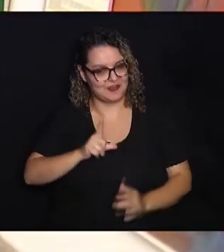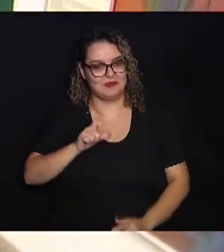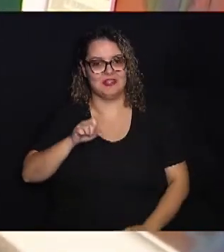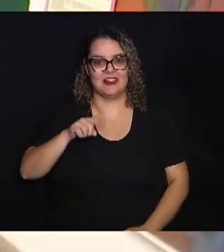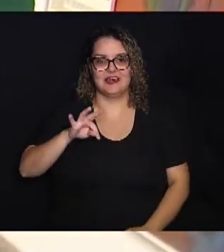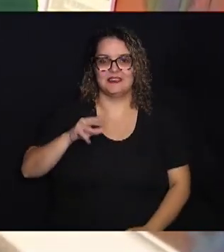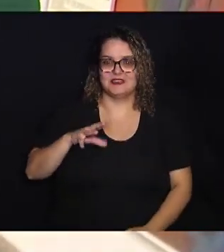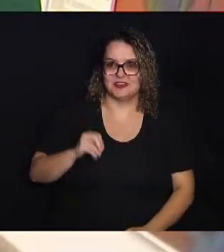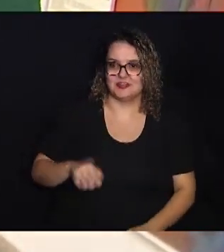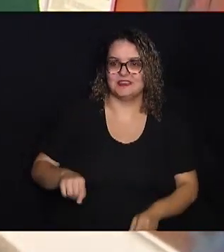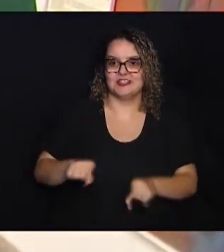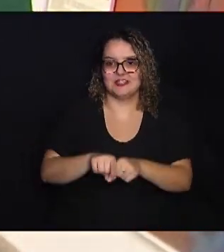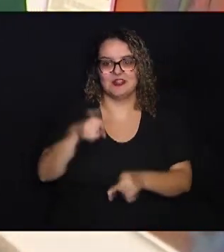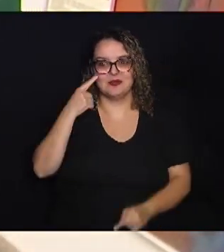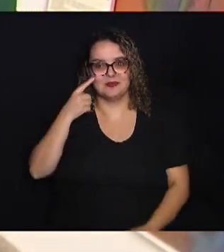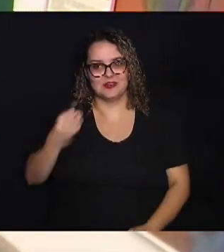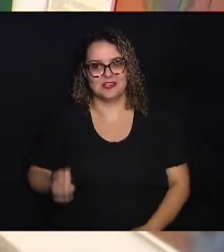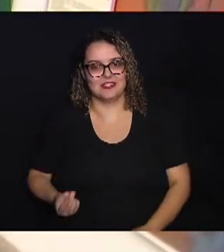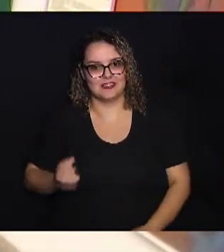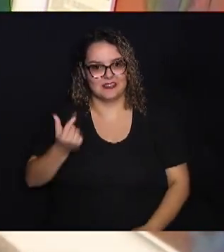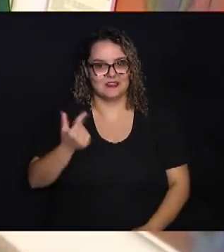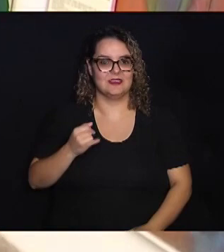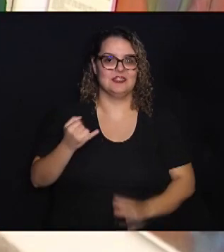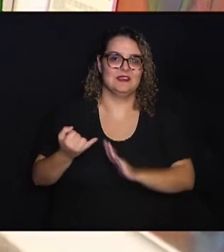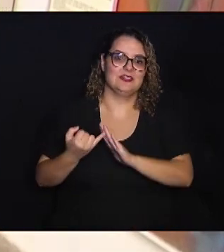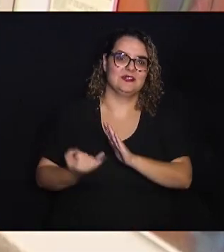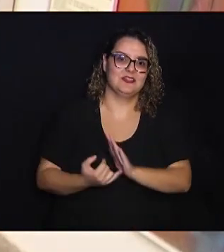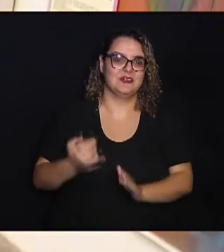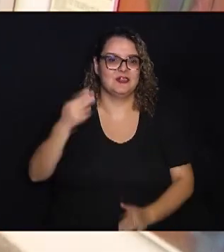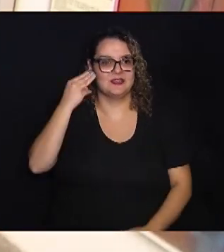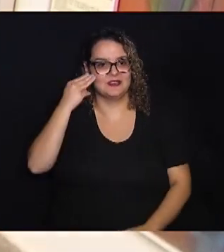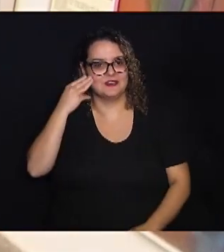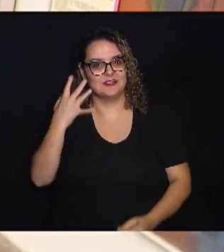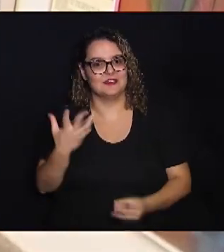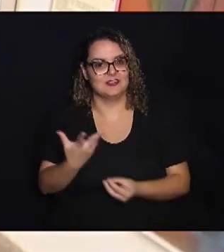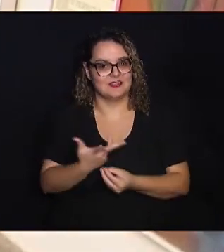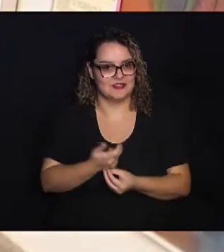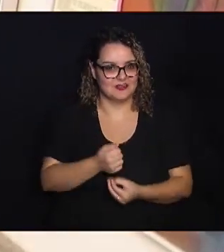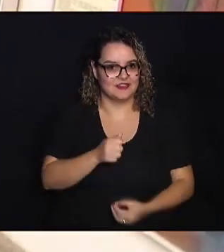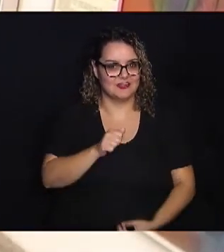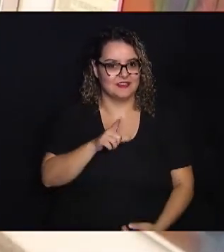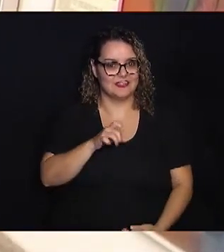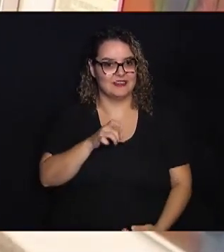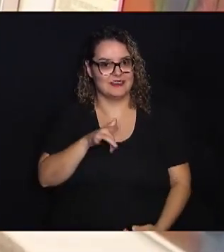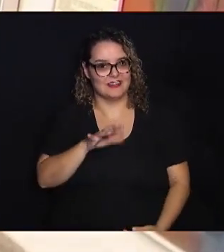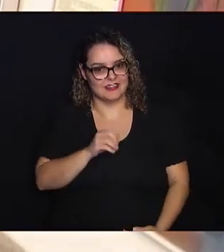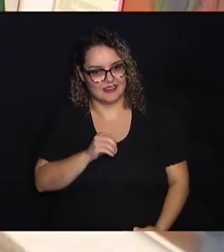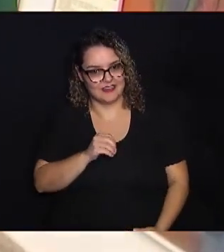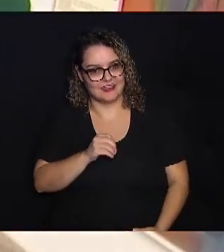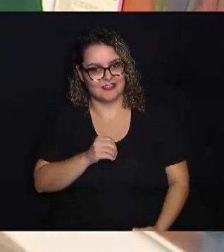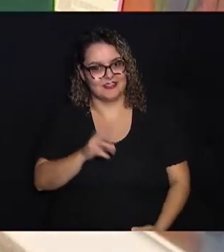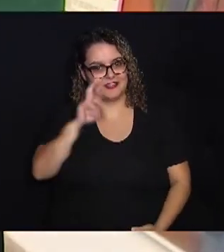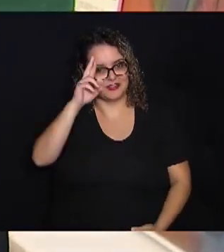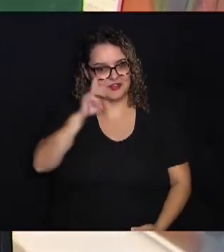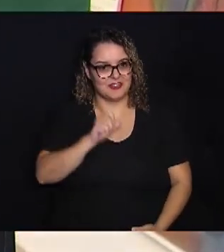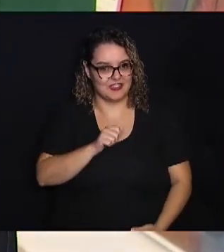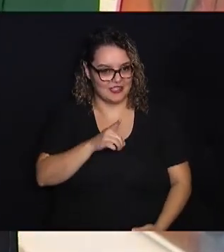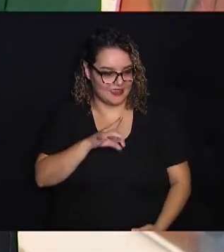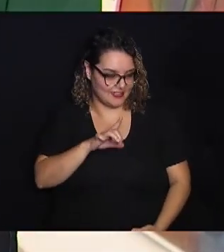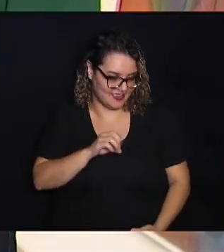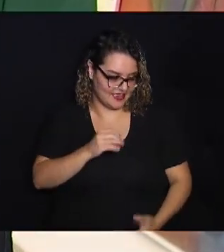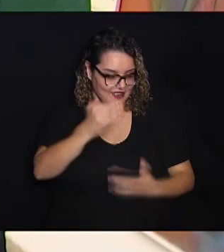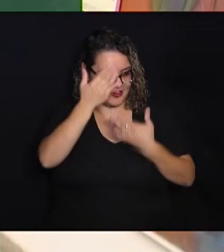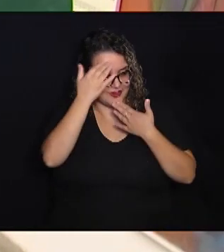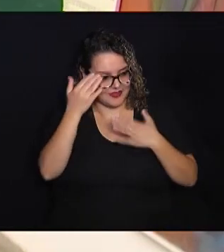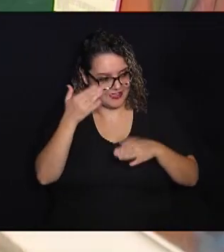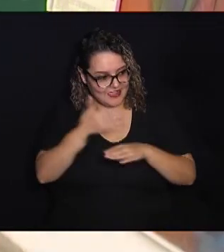também idealizador do Instituto Memorial de Arte Adélio Sarro. Seu Adélio, muito obrigada pela sua